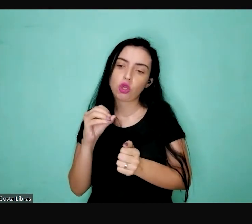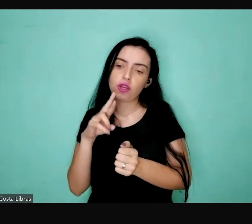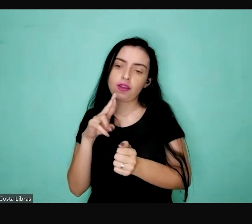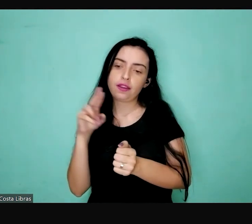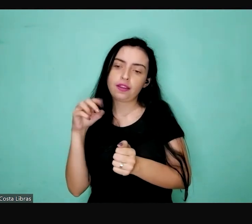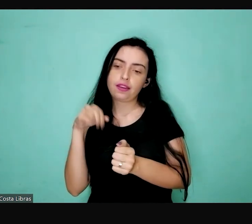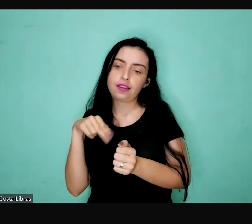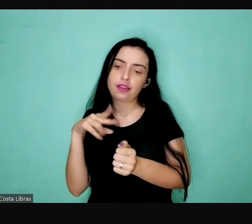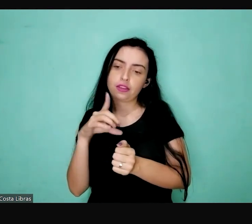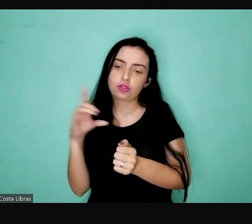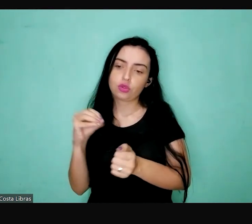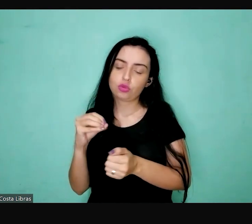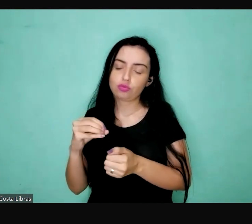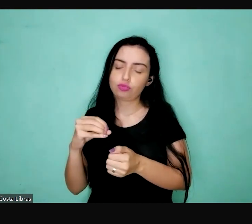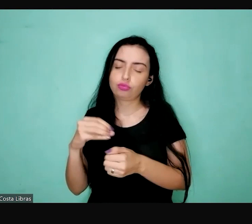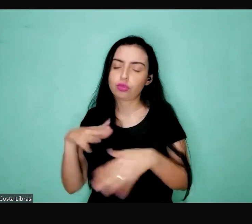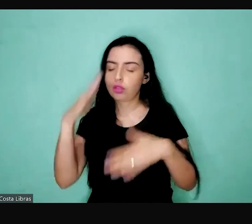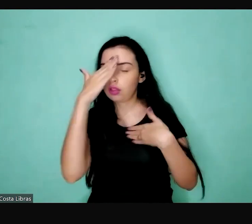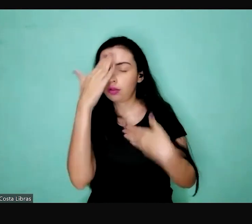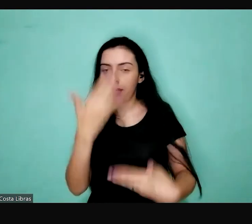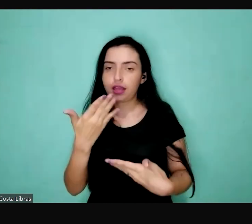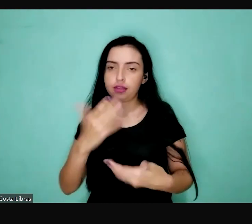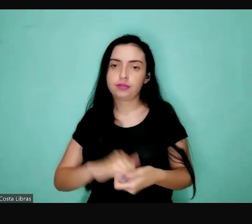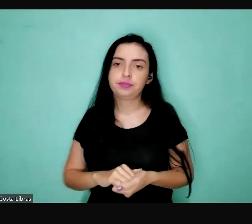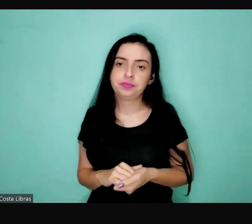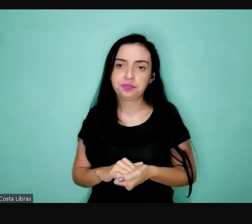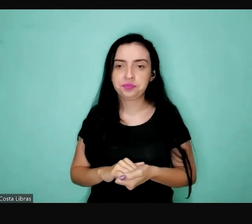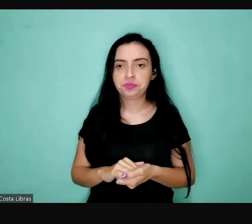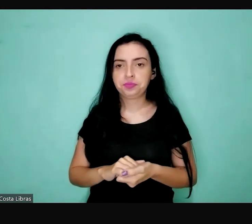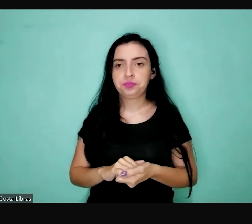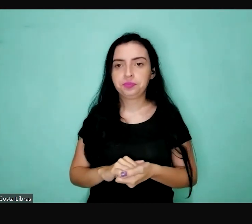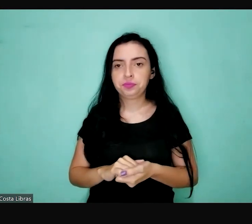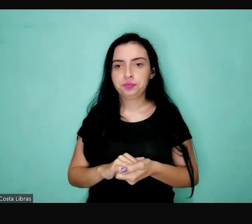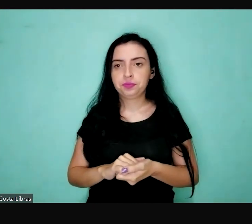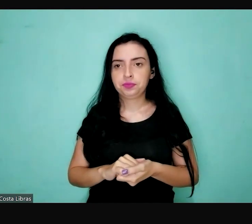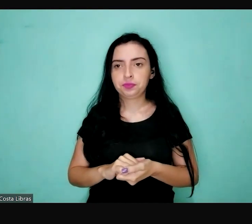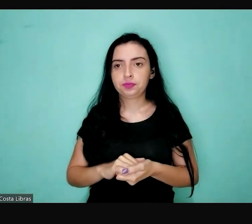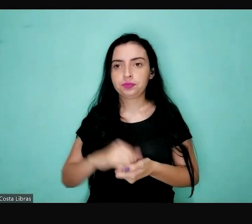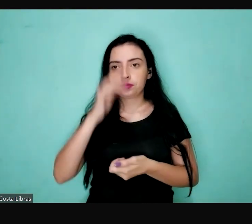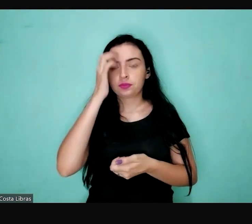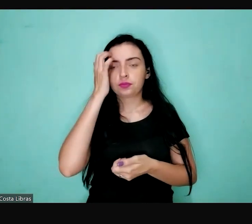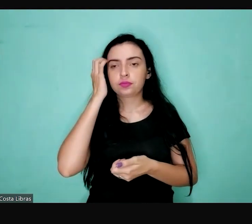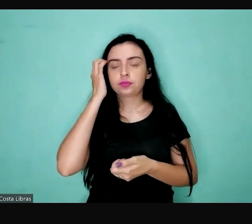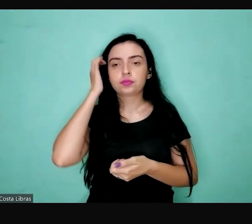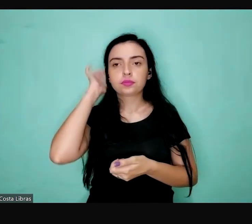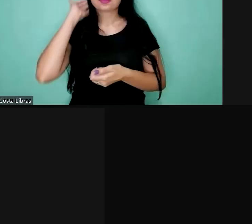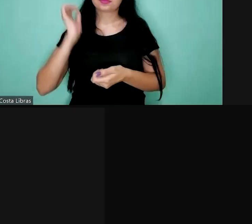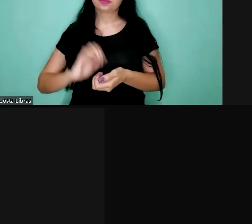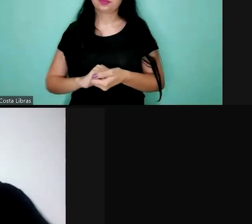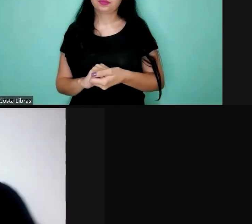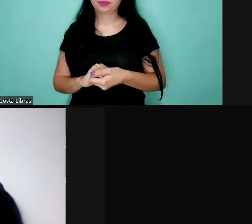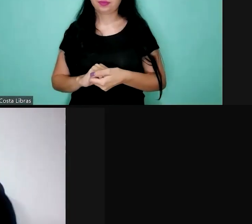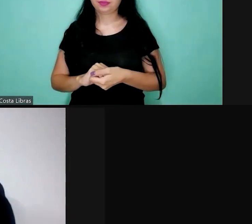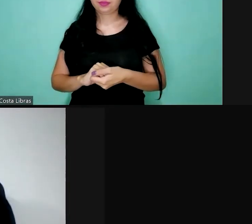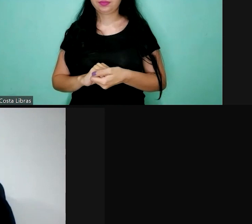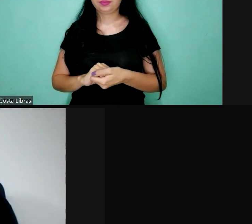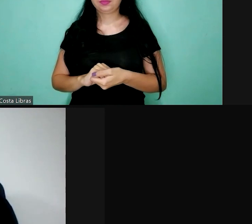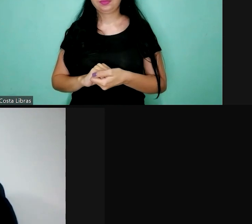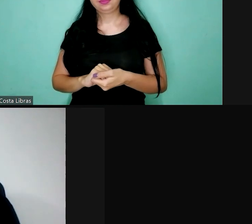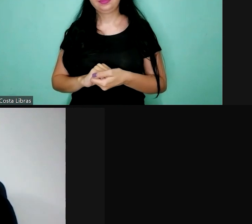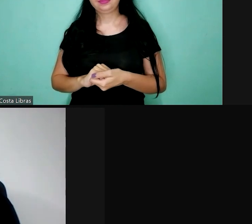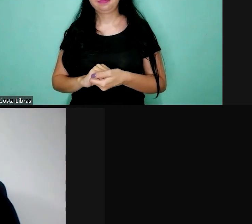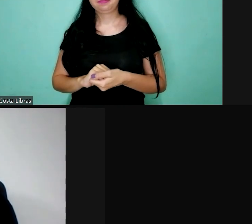Obrigado a todos. Na plateia, todos aplaudem. Na bancada, o desembargador federal Carlos Muta se levanta. Na transmissão de